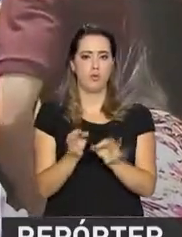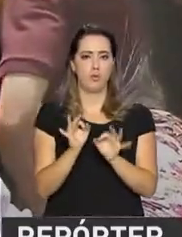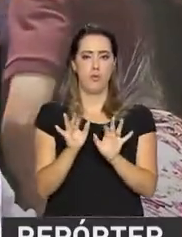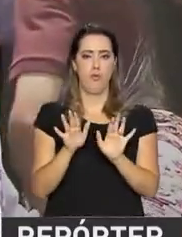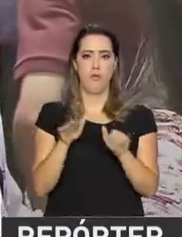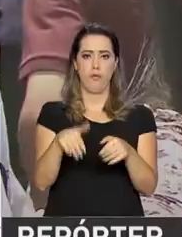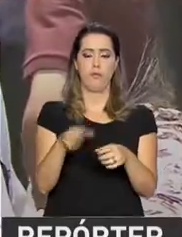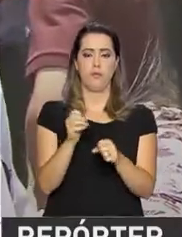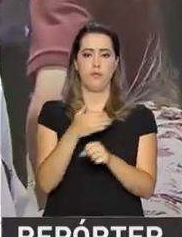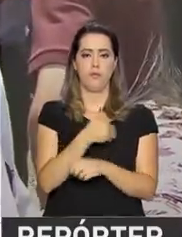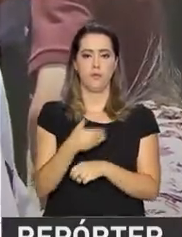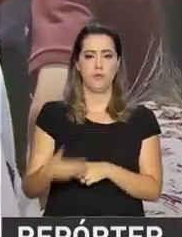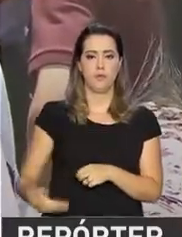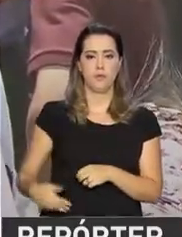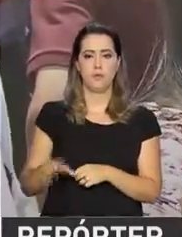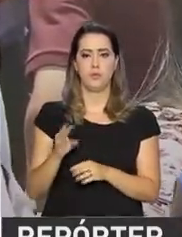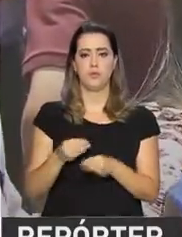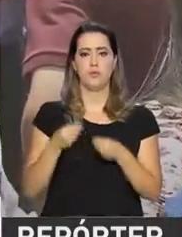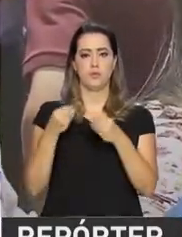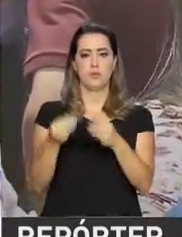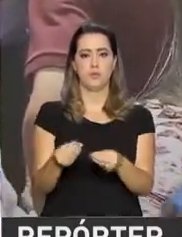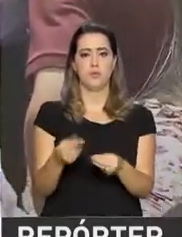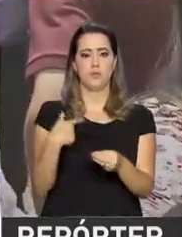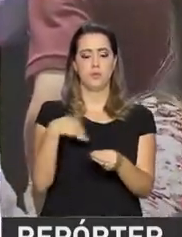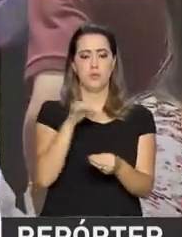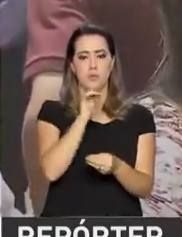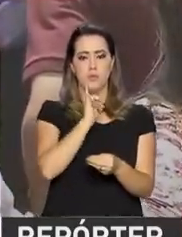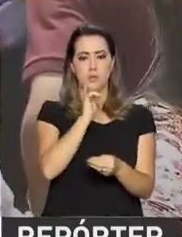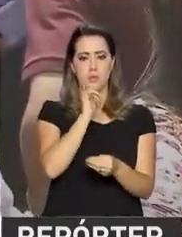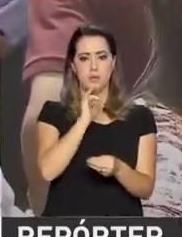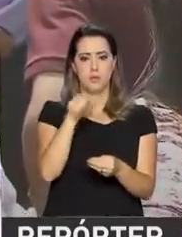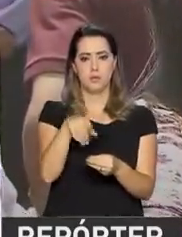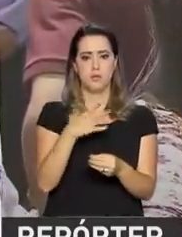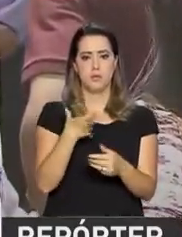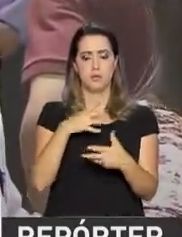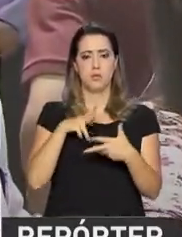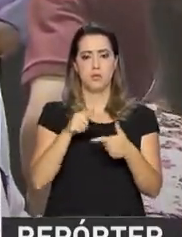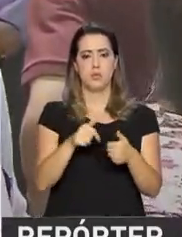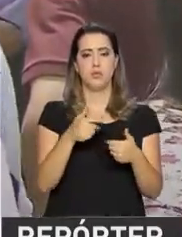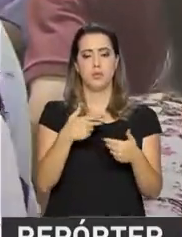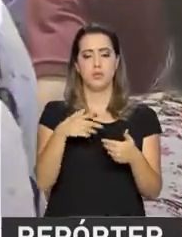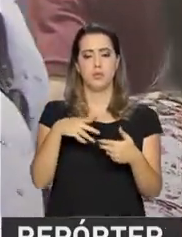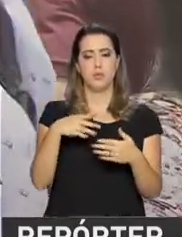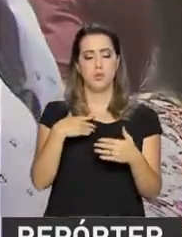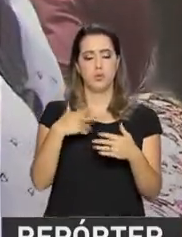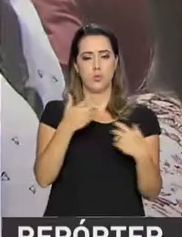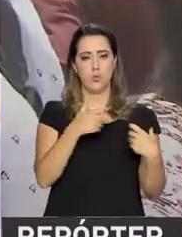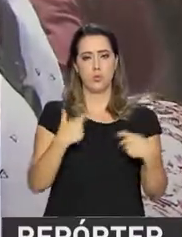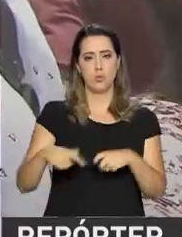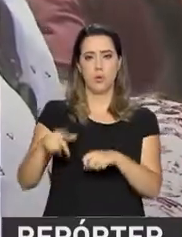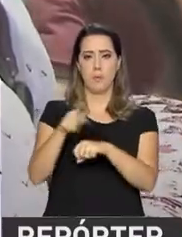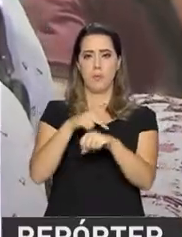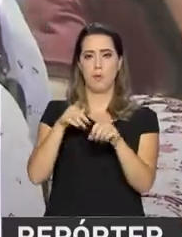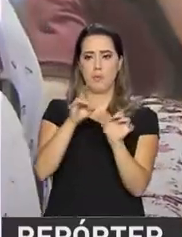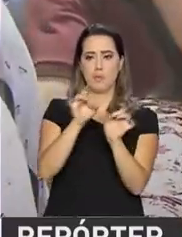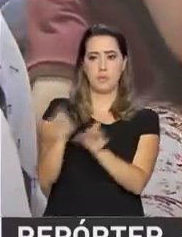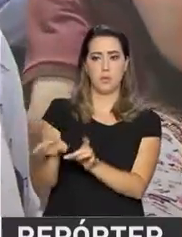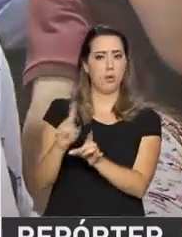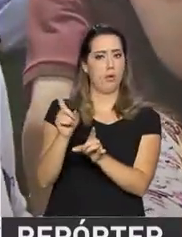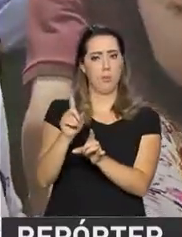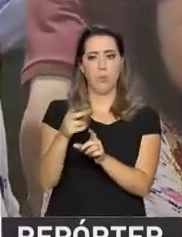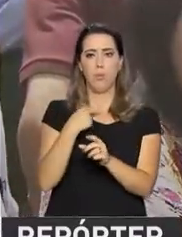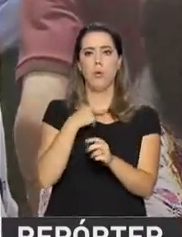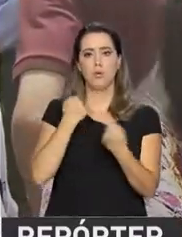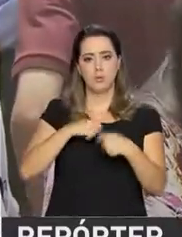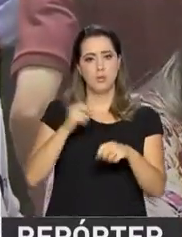governo dele pra não dá o mau exemplo deixar esses esqueletos todos pelo país a inaugurar a entregar são obras